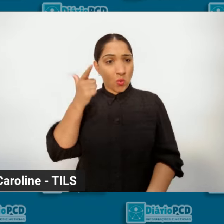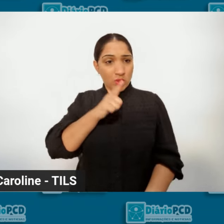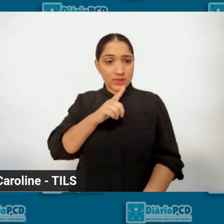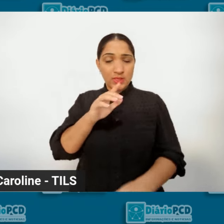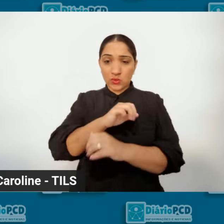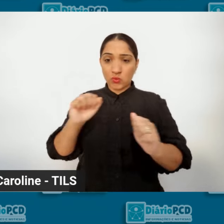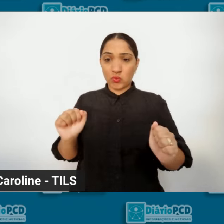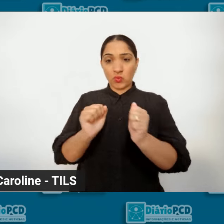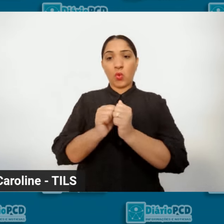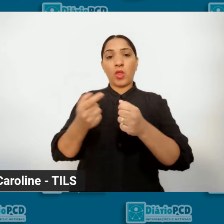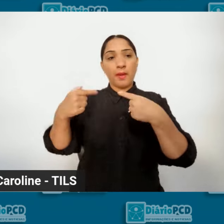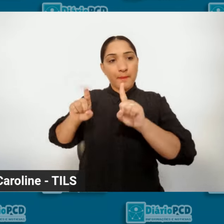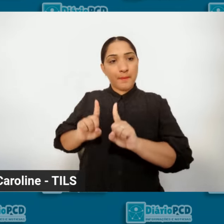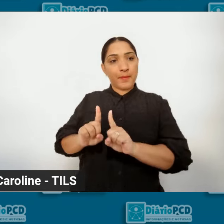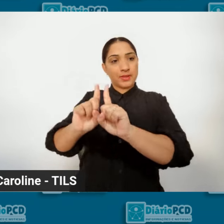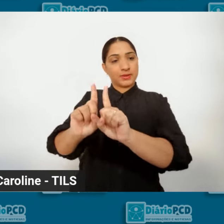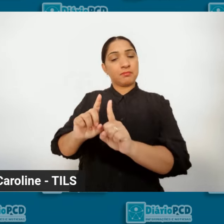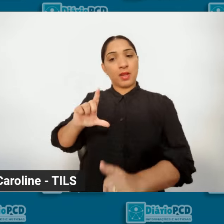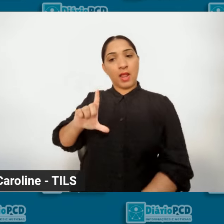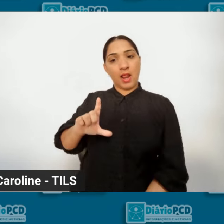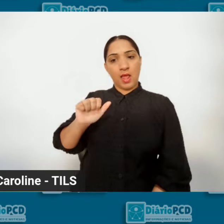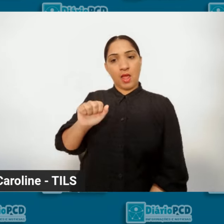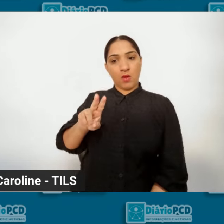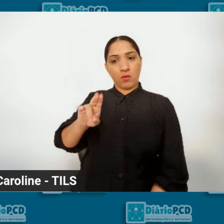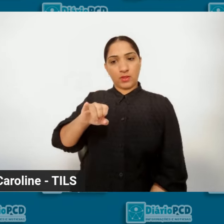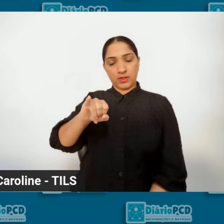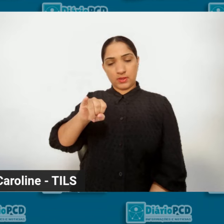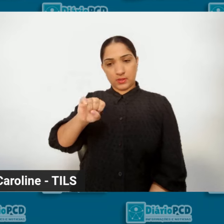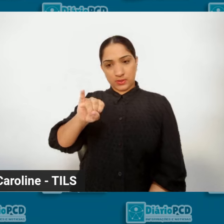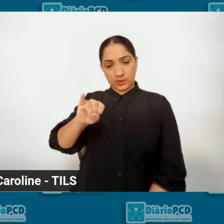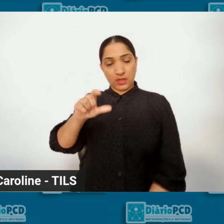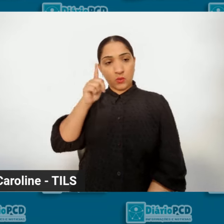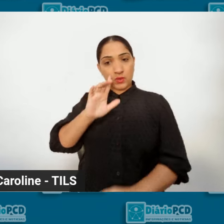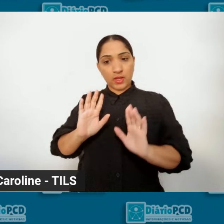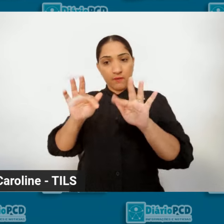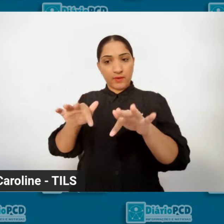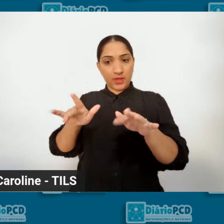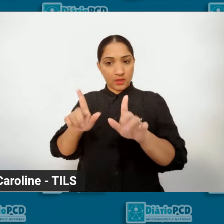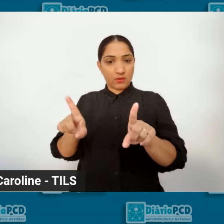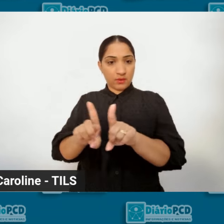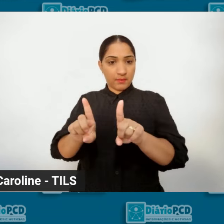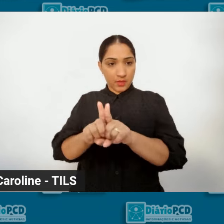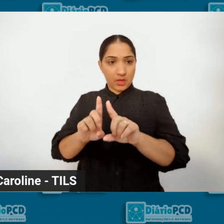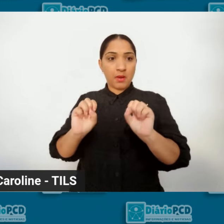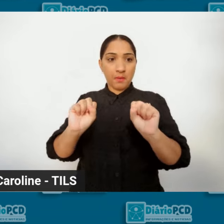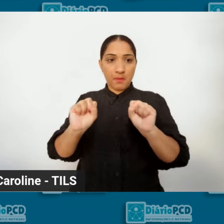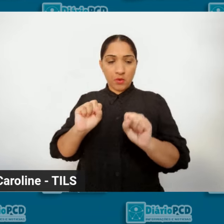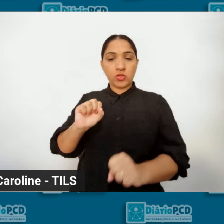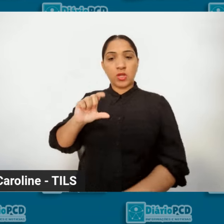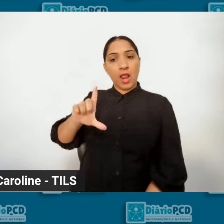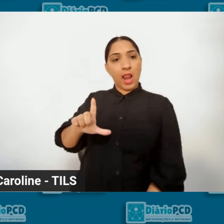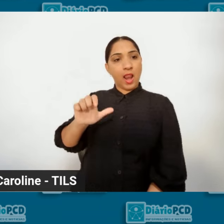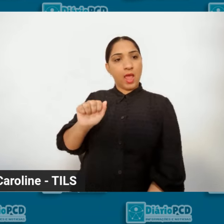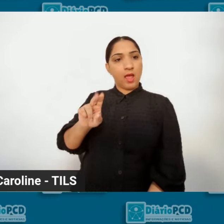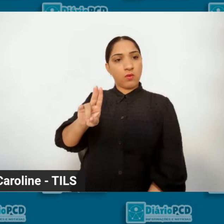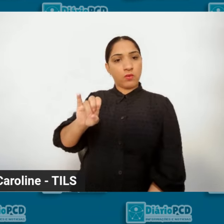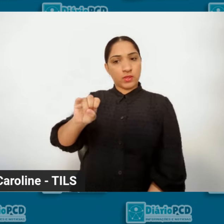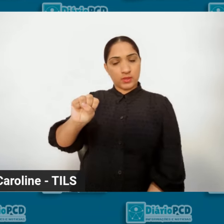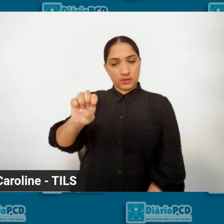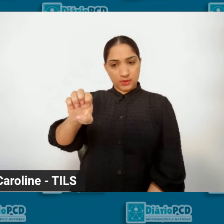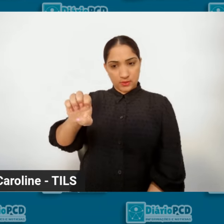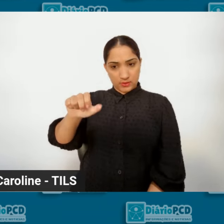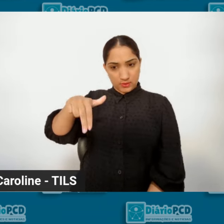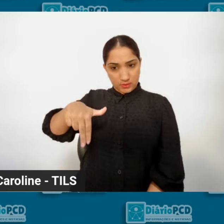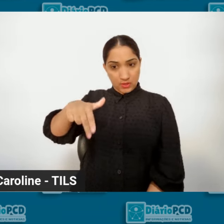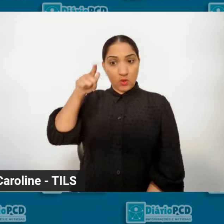grande parceiro do Diário PCD, e assim que finalizar a mensagem da Lauísa, você já pode voltar na sala já, Roland, comigo,